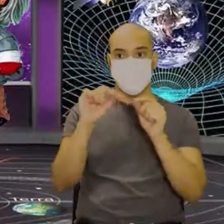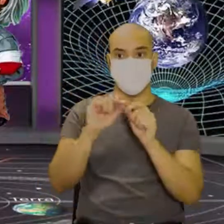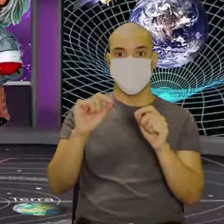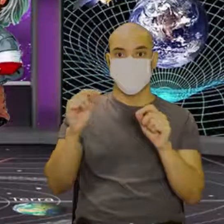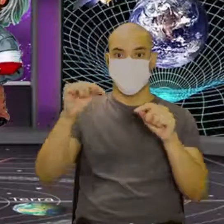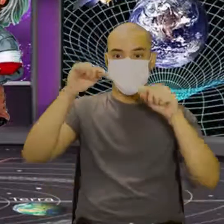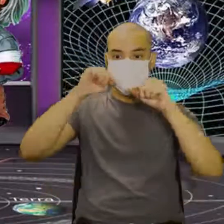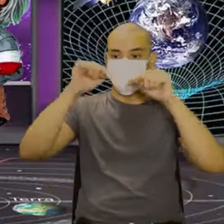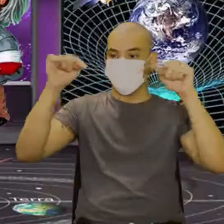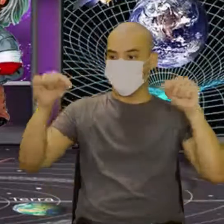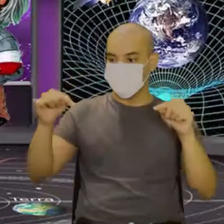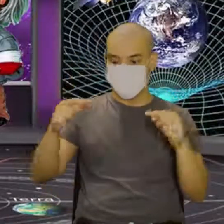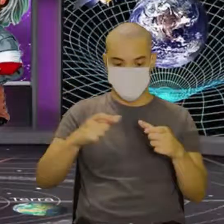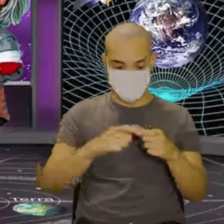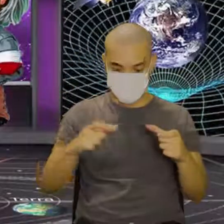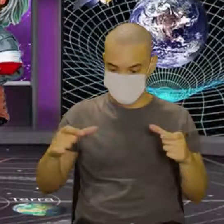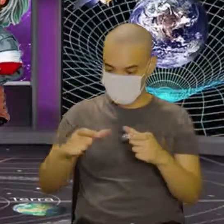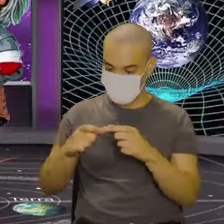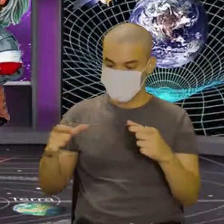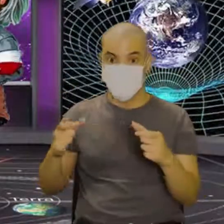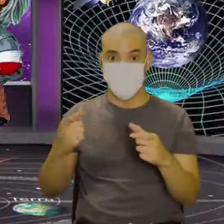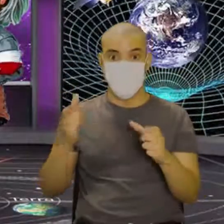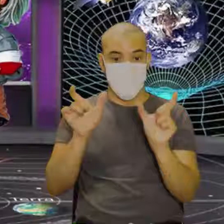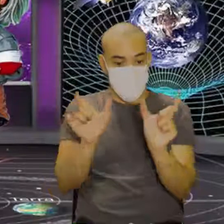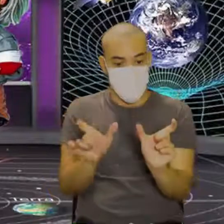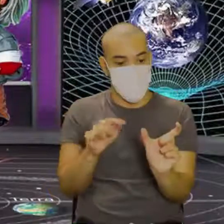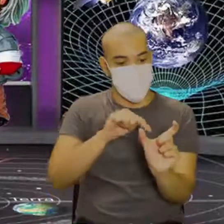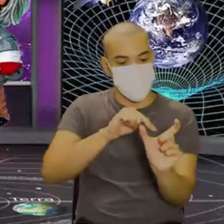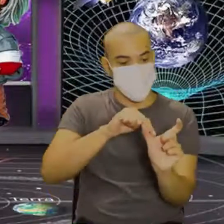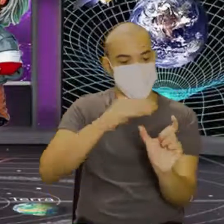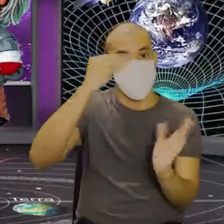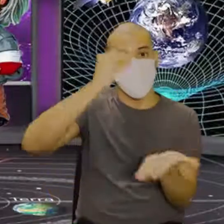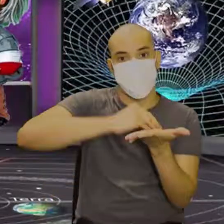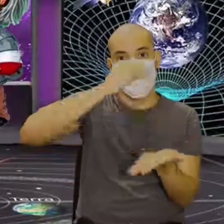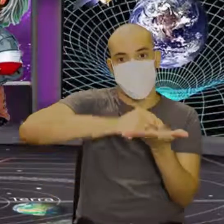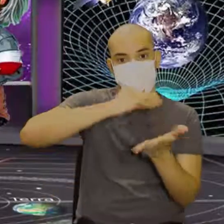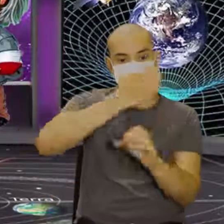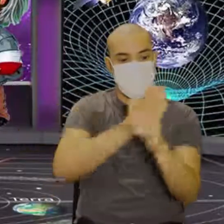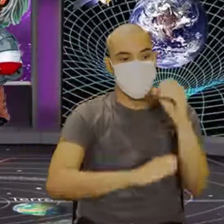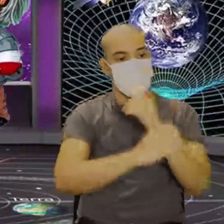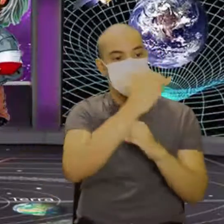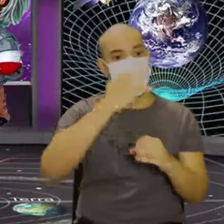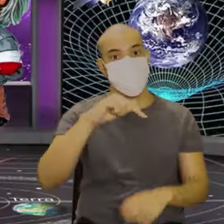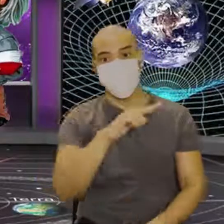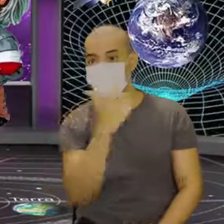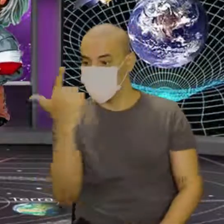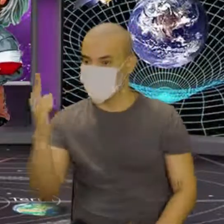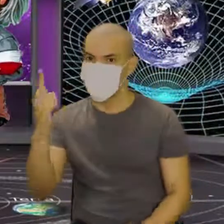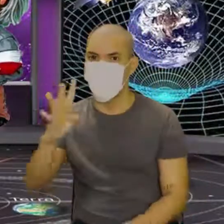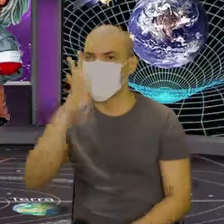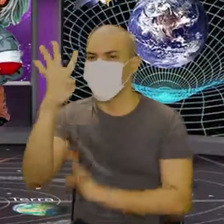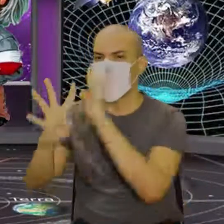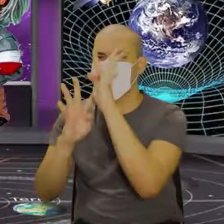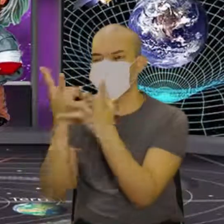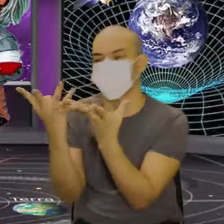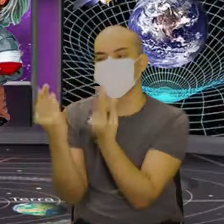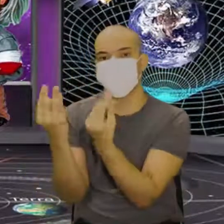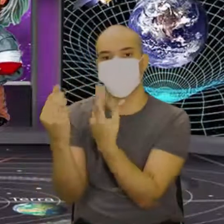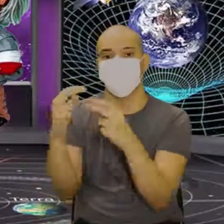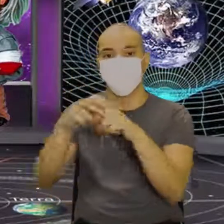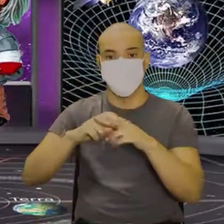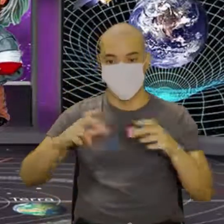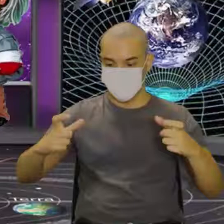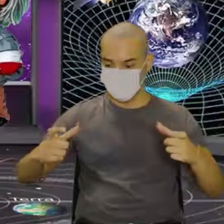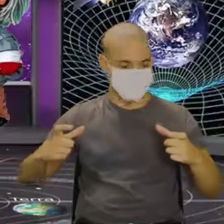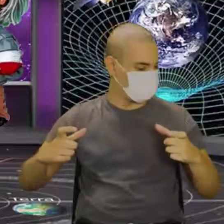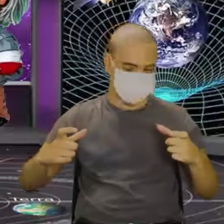São duas placas condutoras. Uma vai ficar com excesso de elétrons e a outra vai ficar com falta de elétrons. E assim as placas estarão o